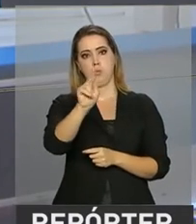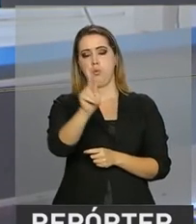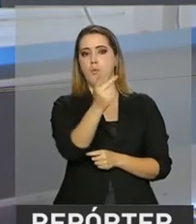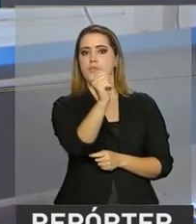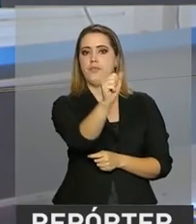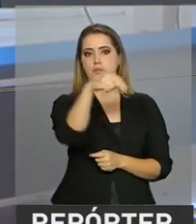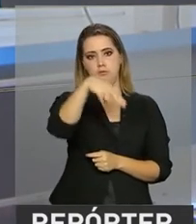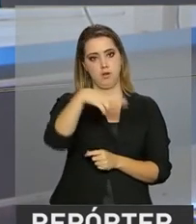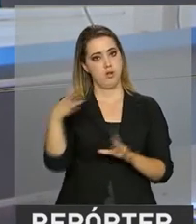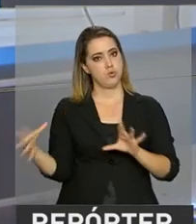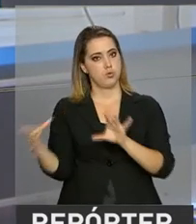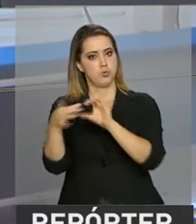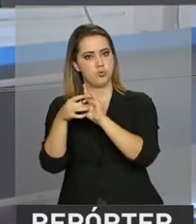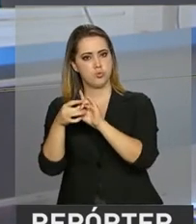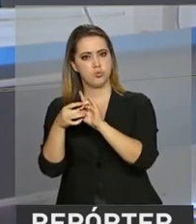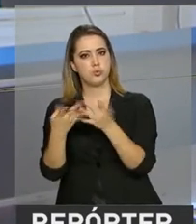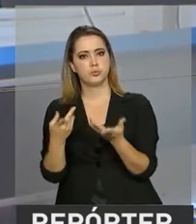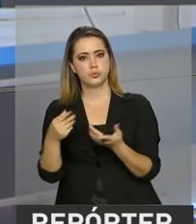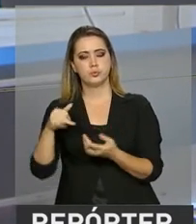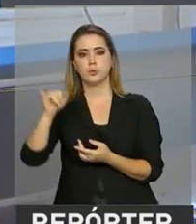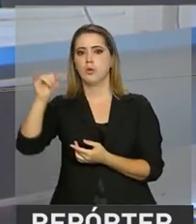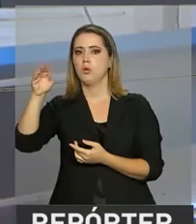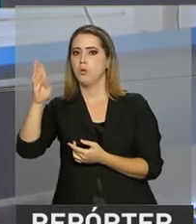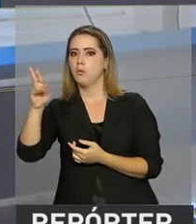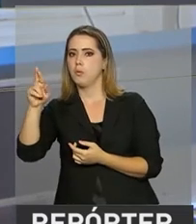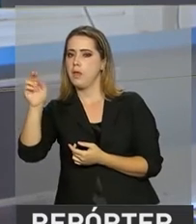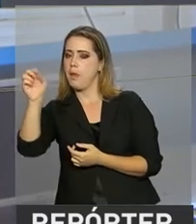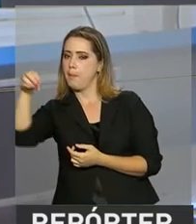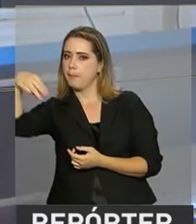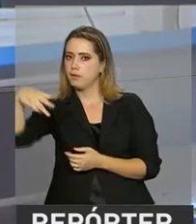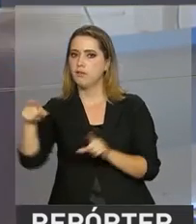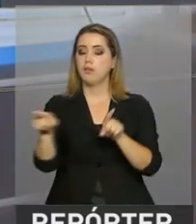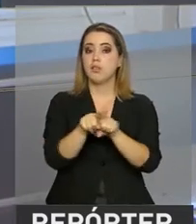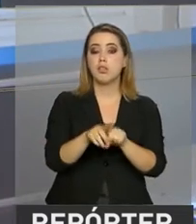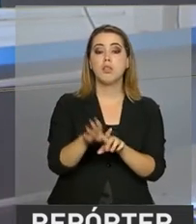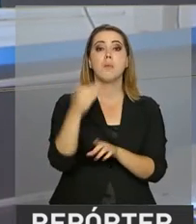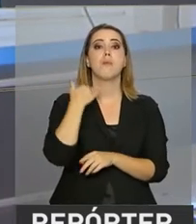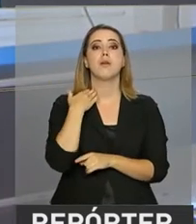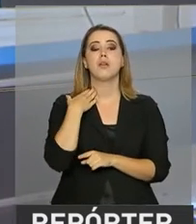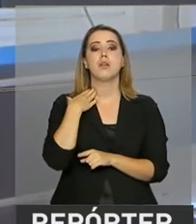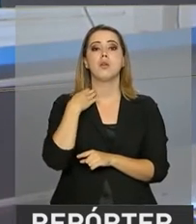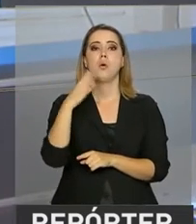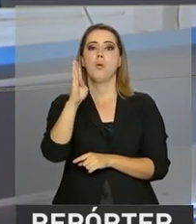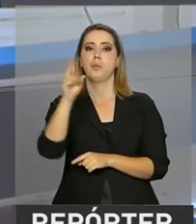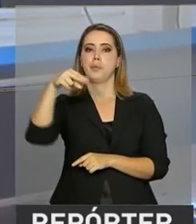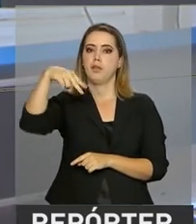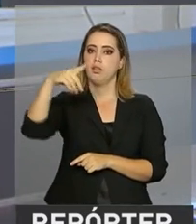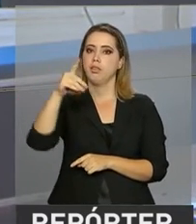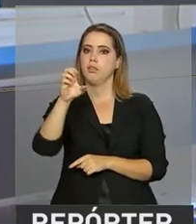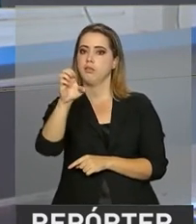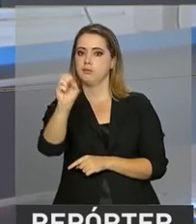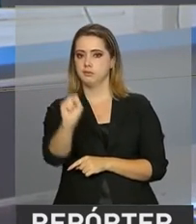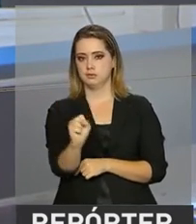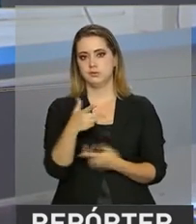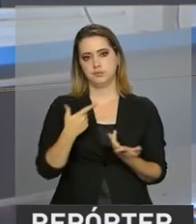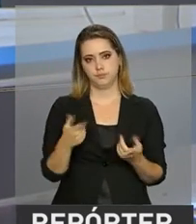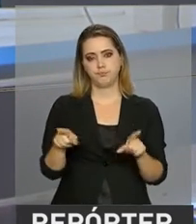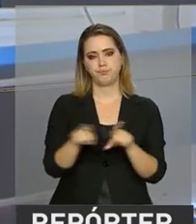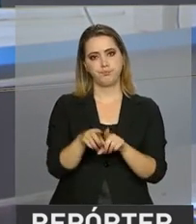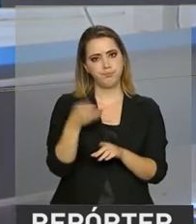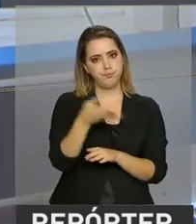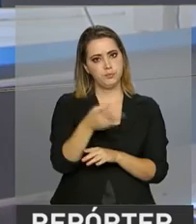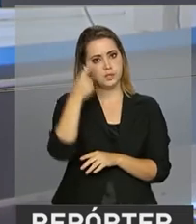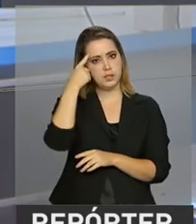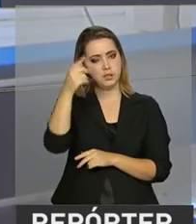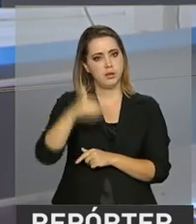o iphan o instituto brasileiro de museus ibram eo banco nacional do desenvolvimento bnds a idéia